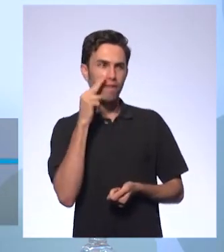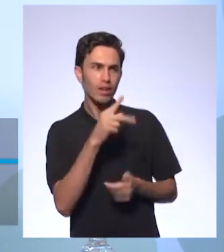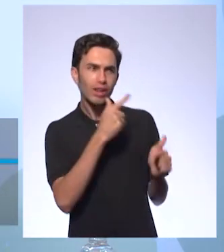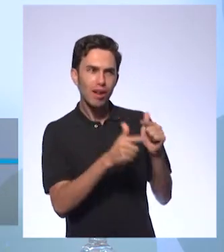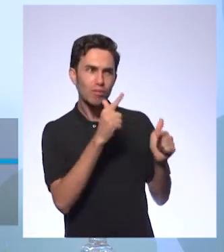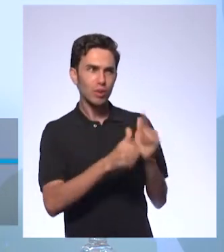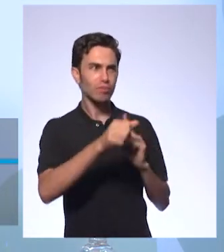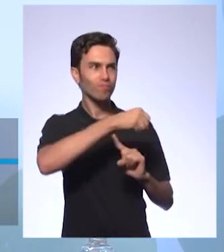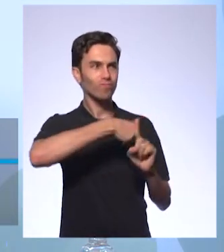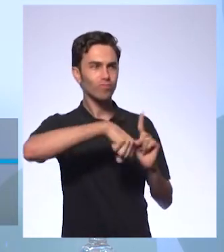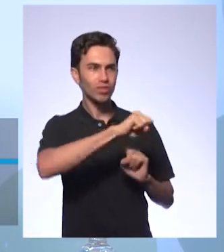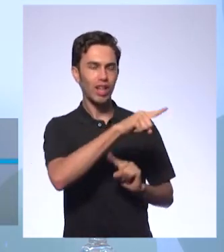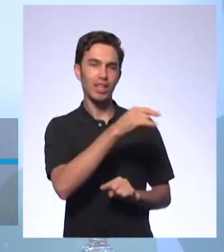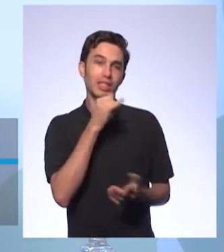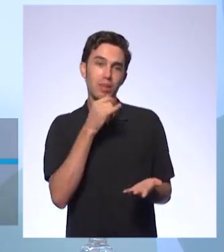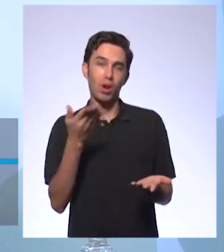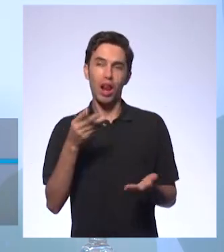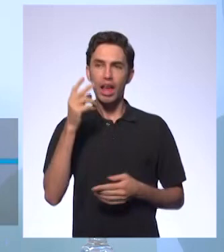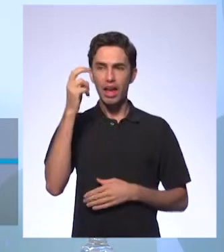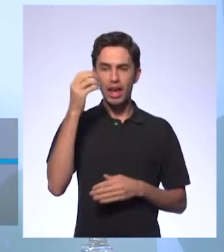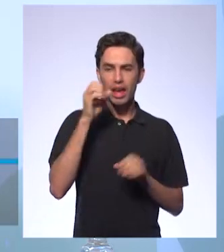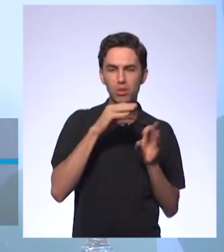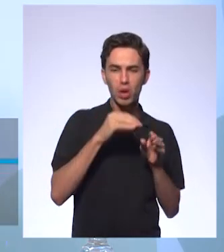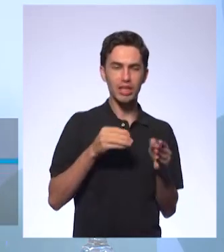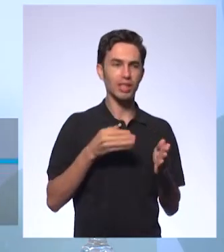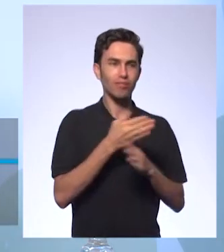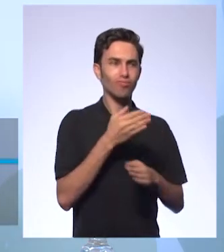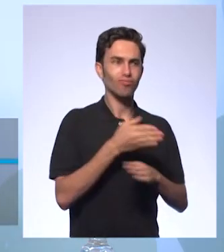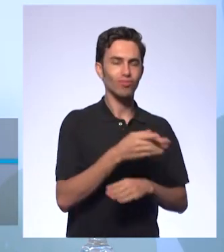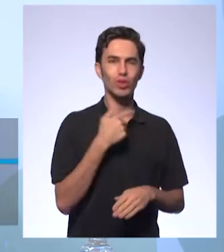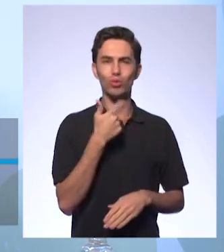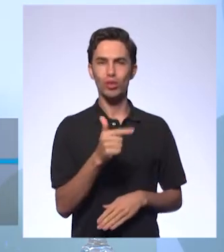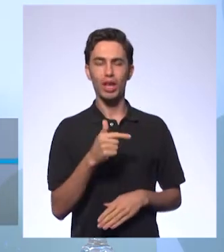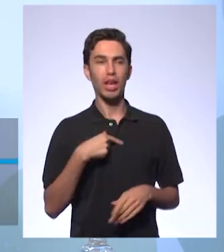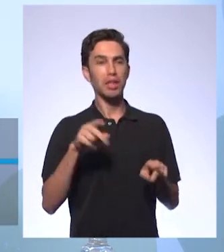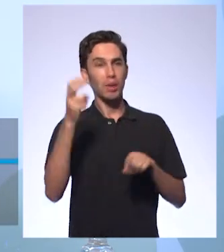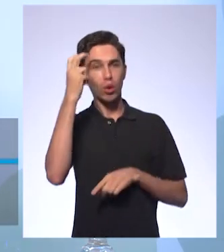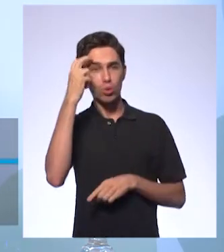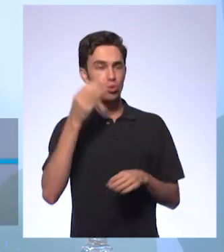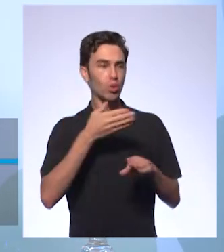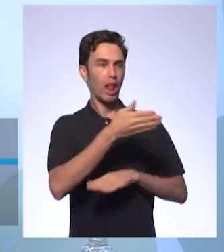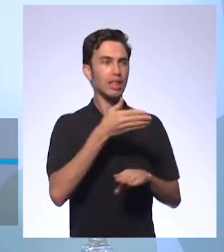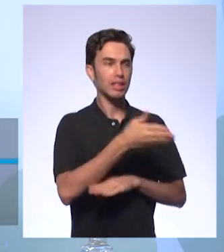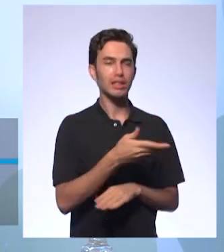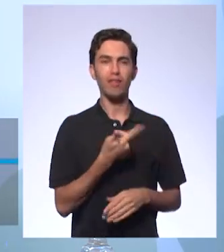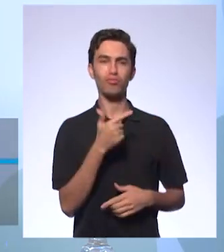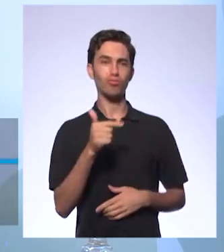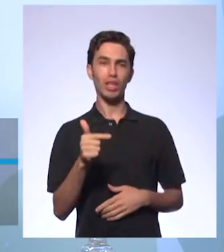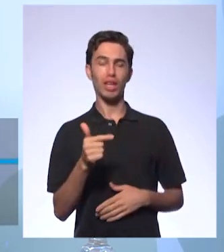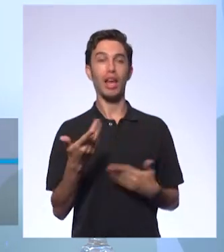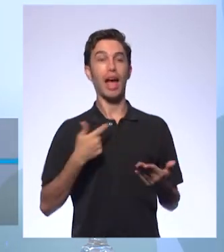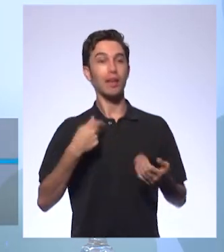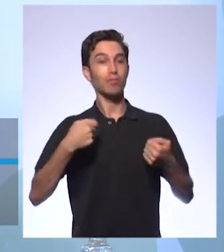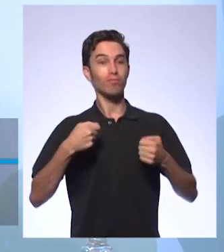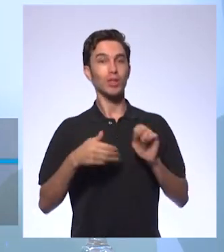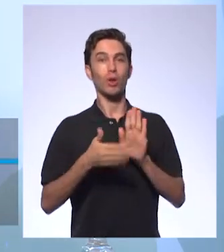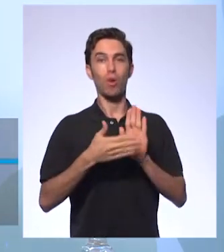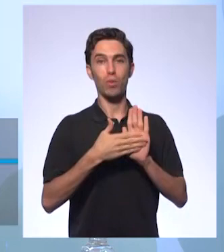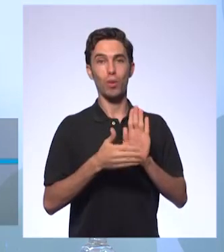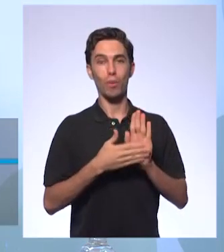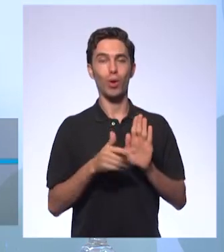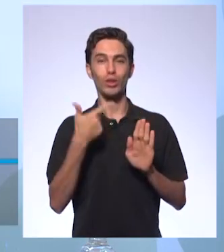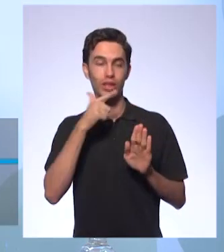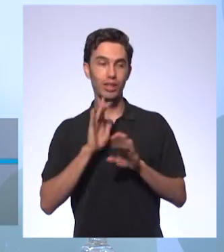no caso, a falta de acesso à educação, a falta de acesso à cultura, eu preciso apresentar uma proposta de intervenção. Se